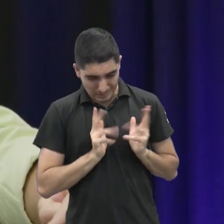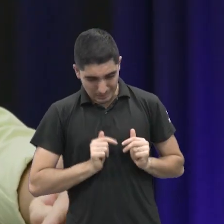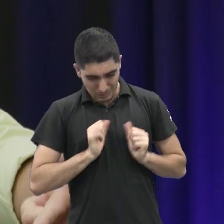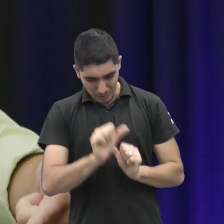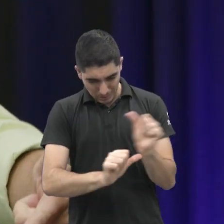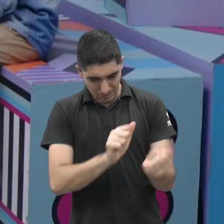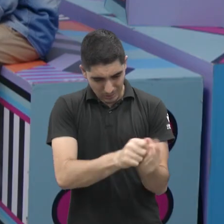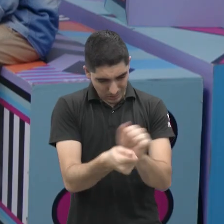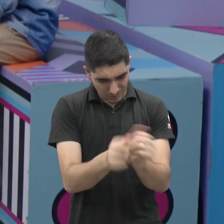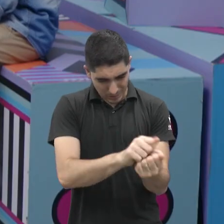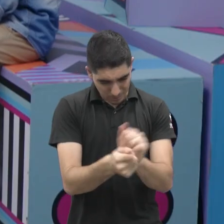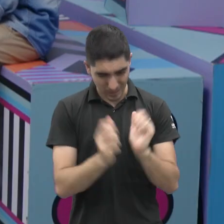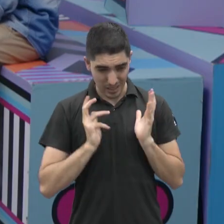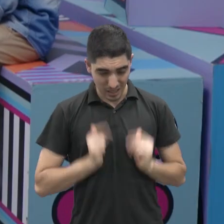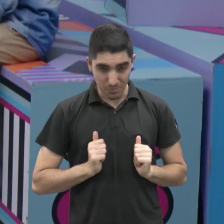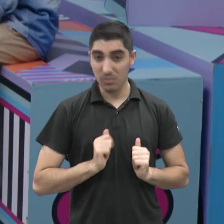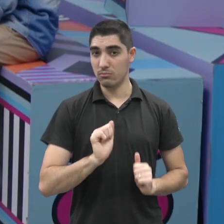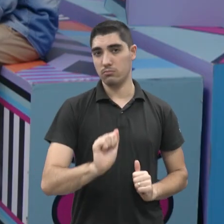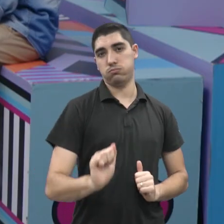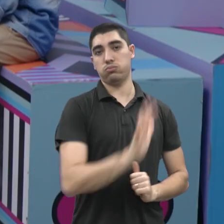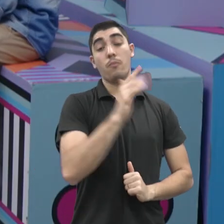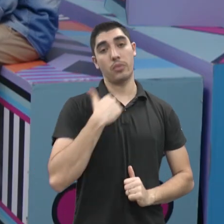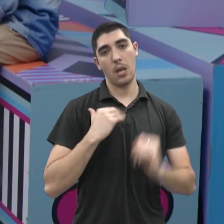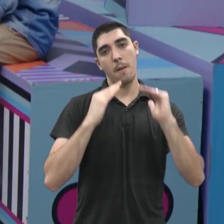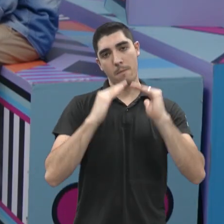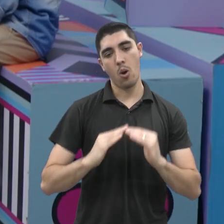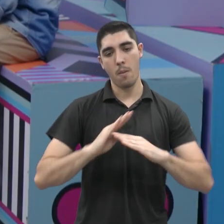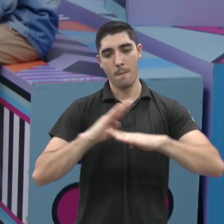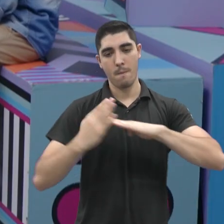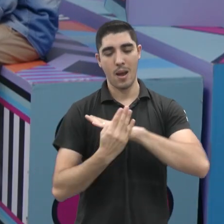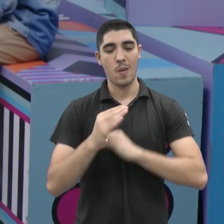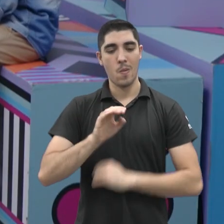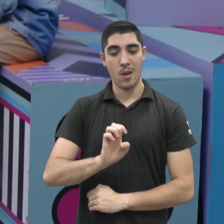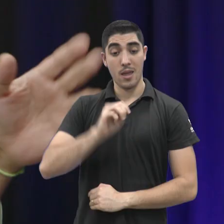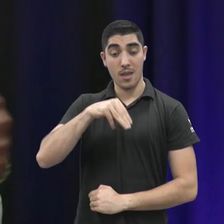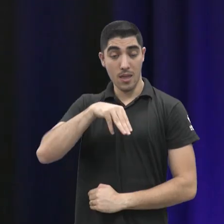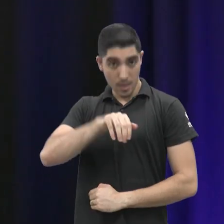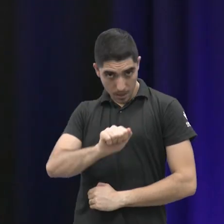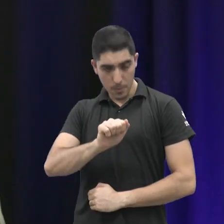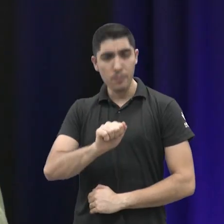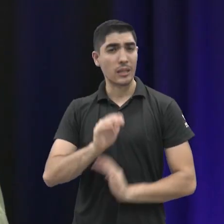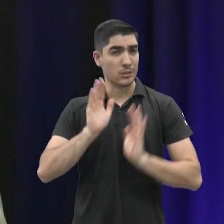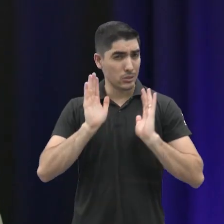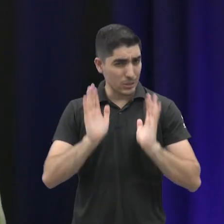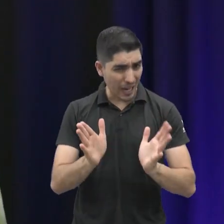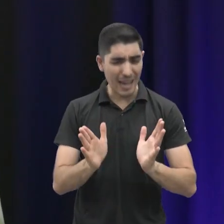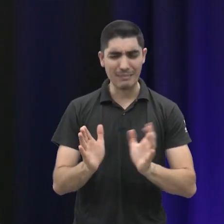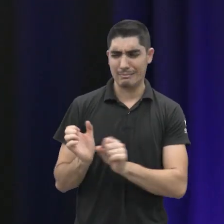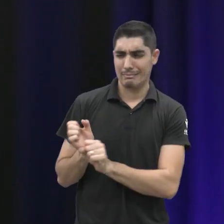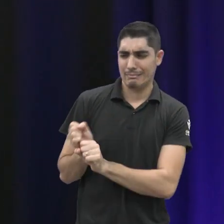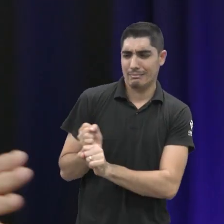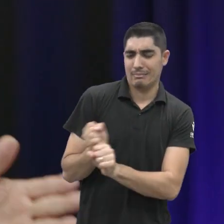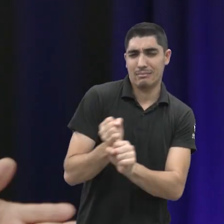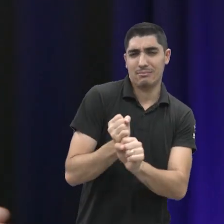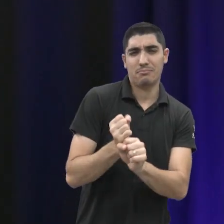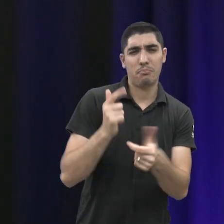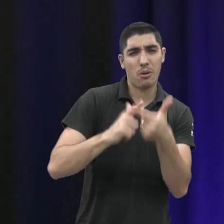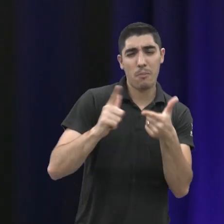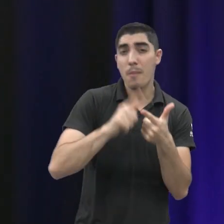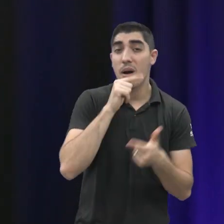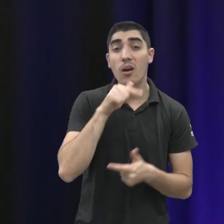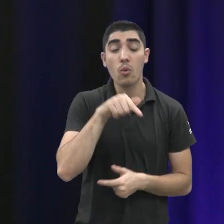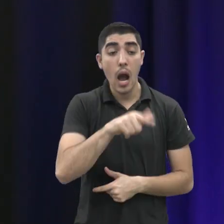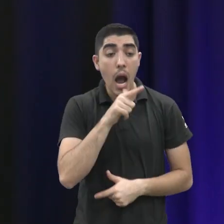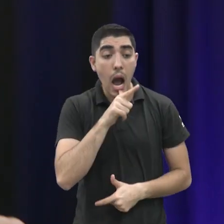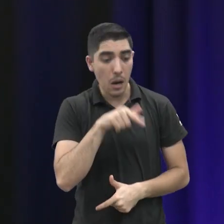no tratamento, para torná-la adequada para o nosso consumo, né? Então, eu moro na Vila Ema, e por um bom